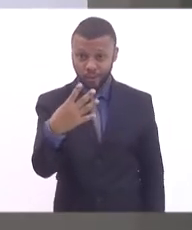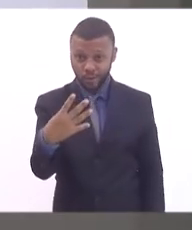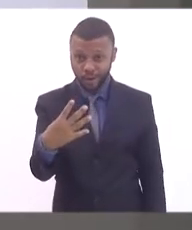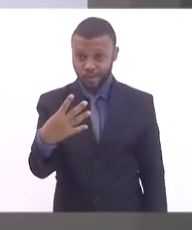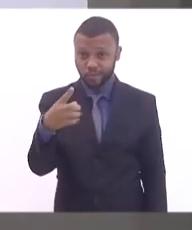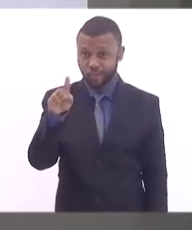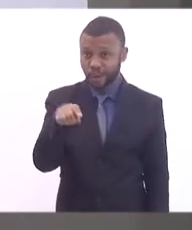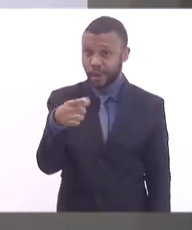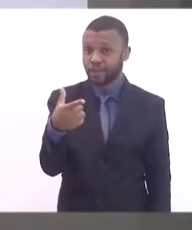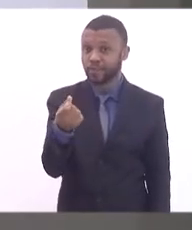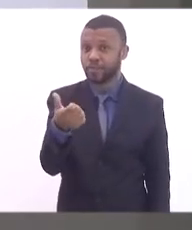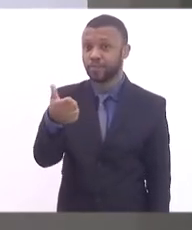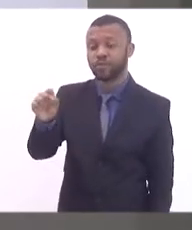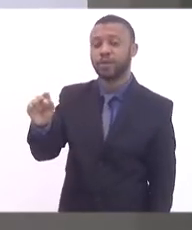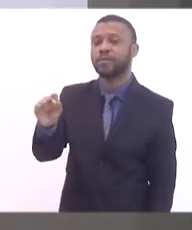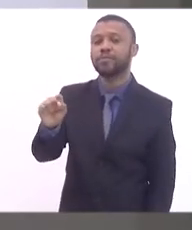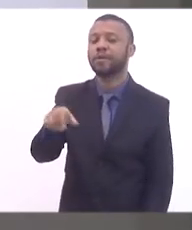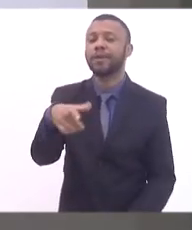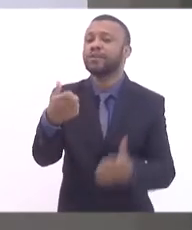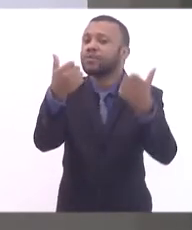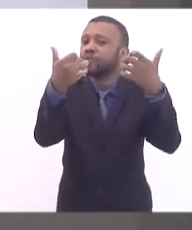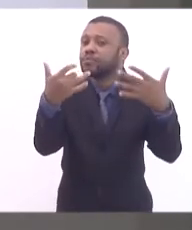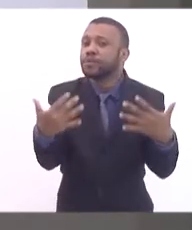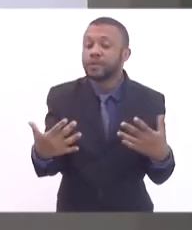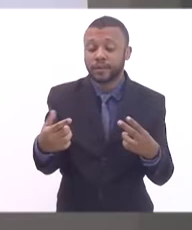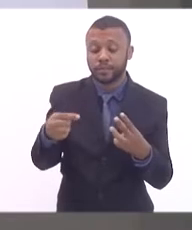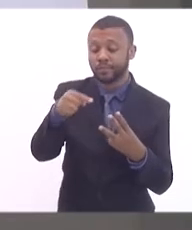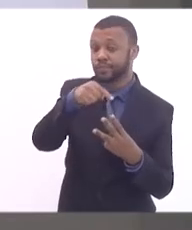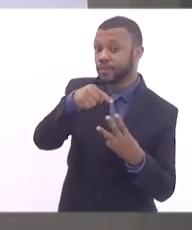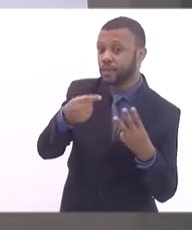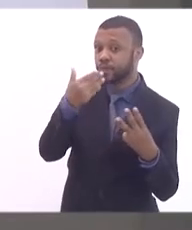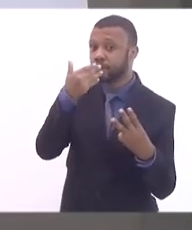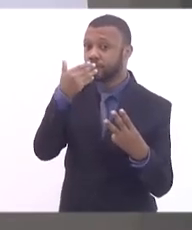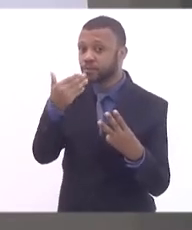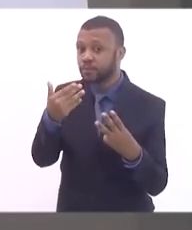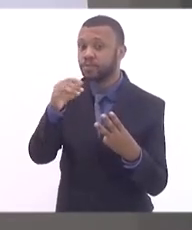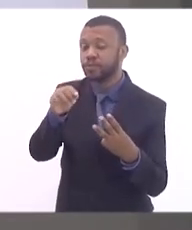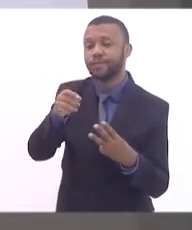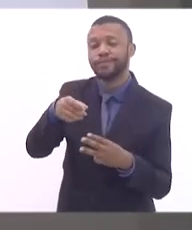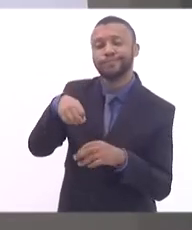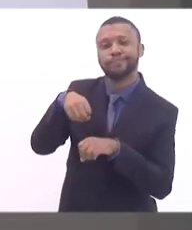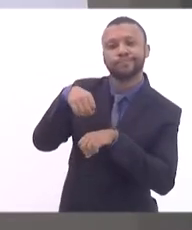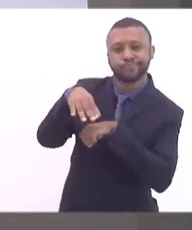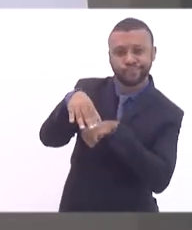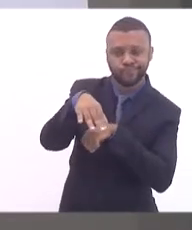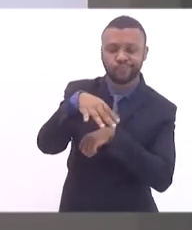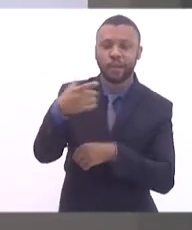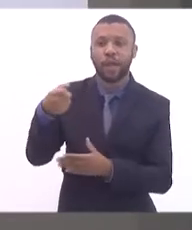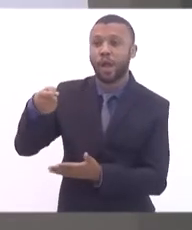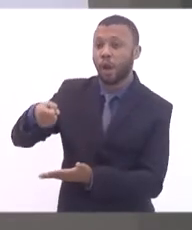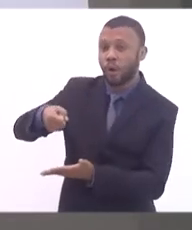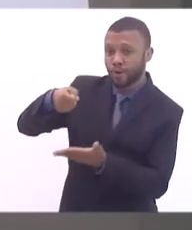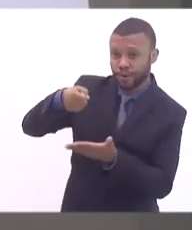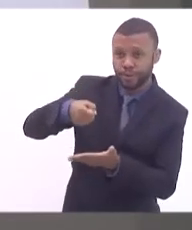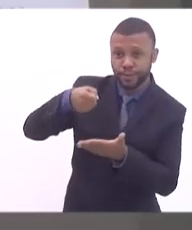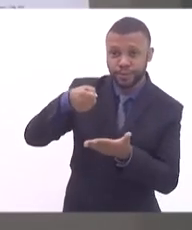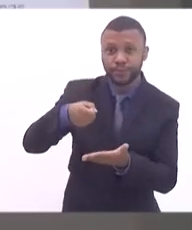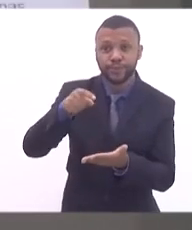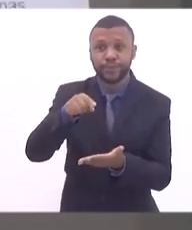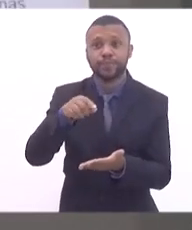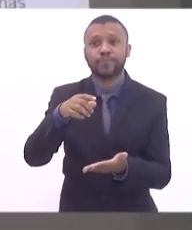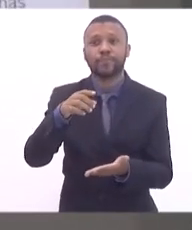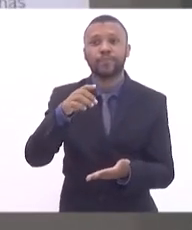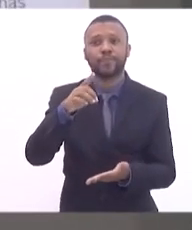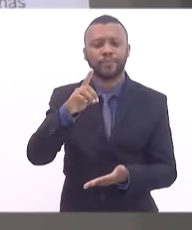concede três tipos de benefícios o primeiro kit de fermento de tanto de ativo fixo